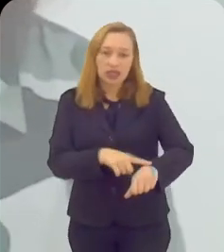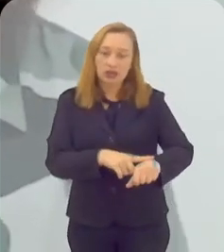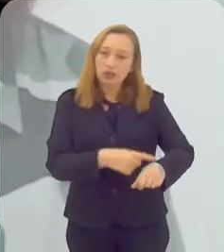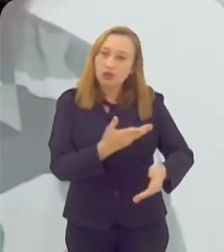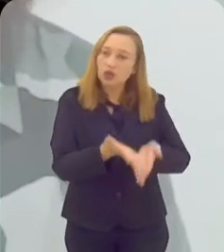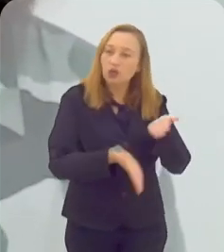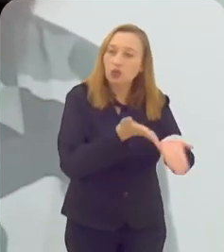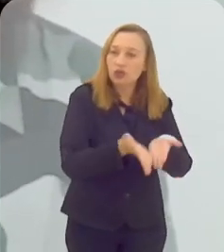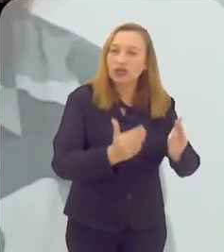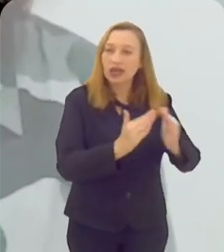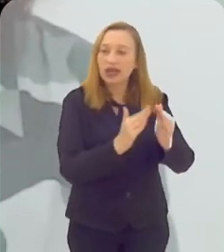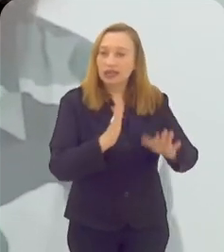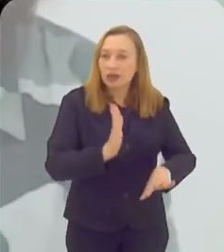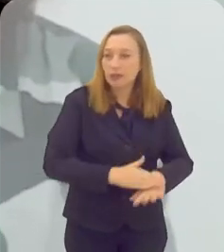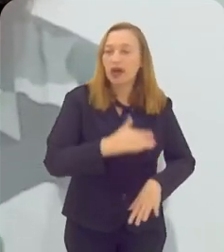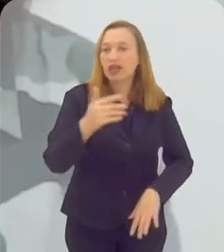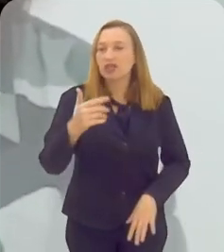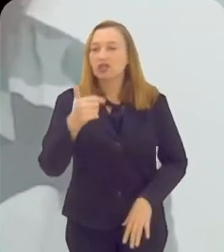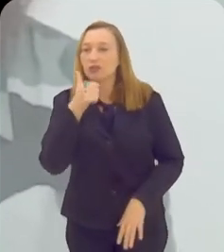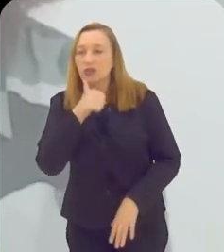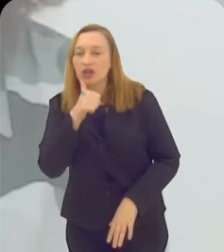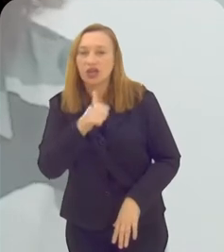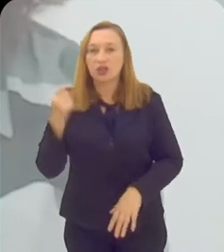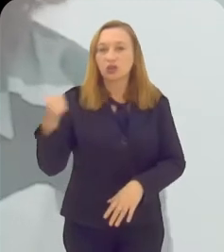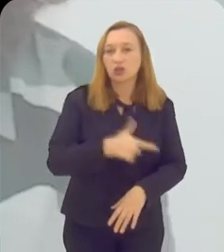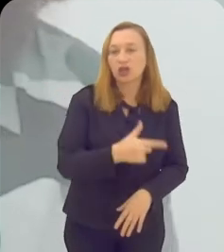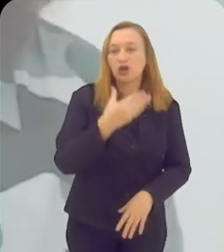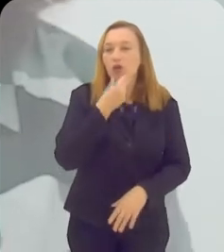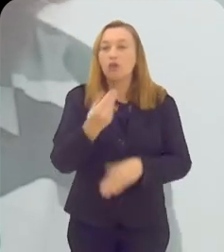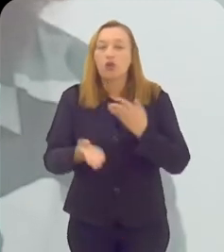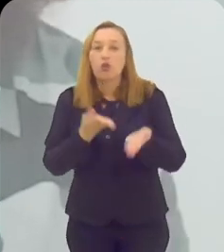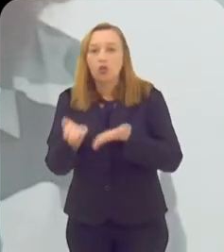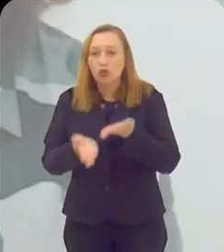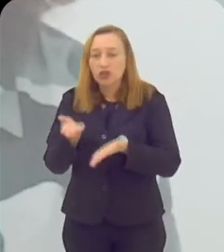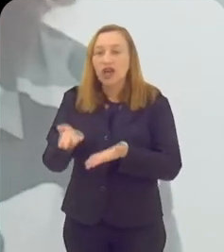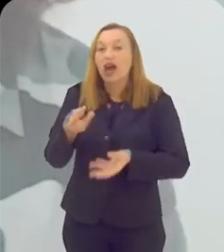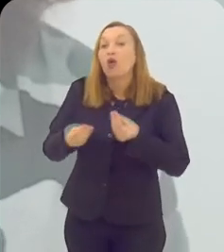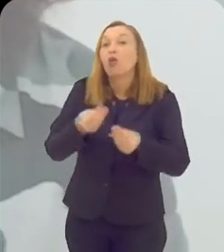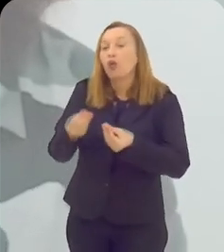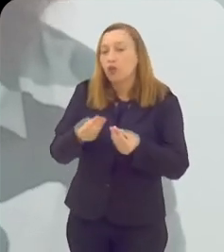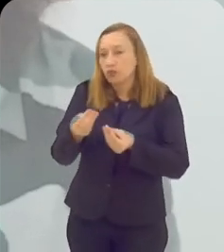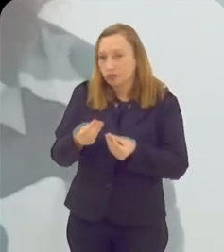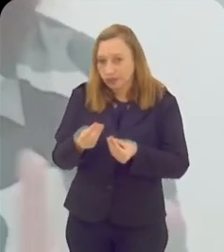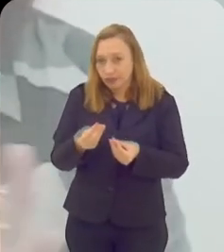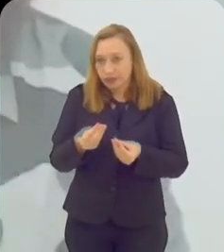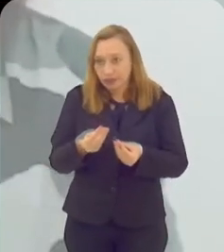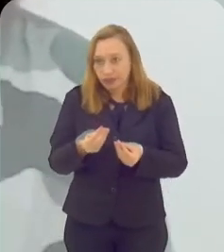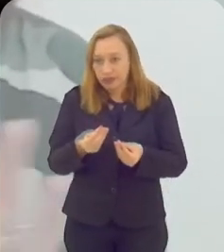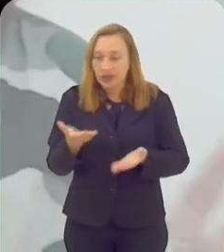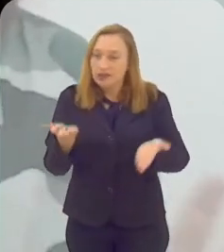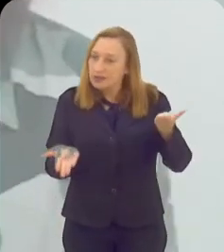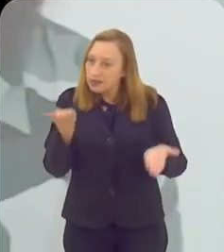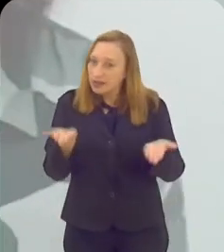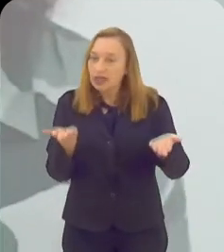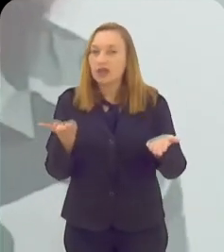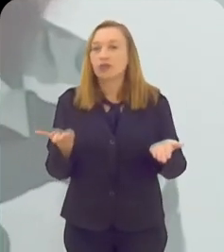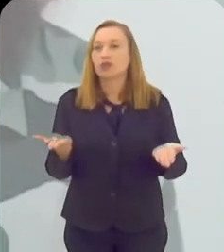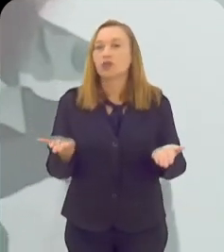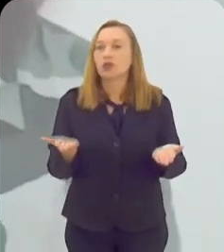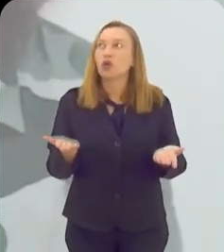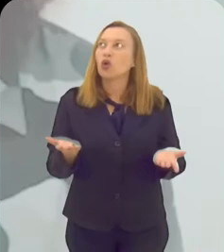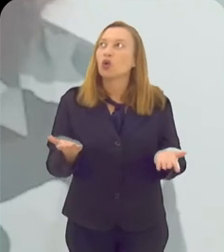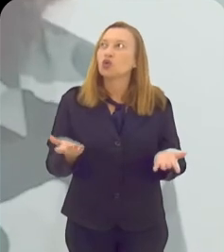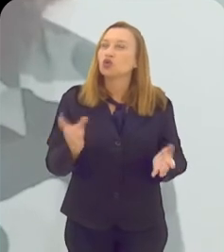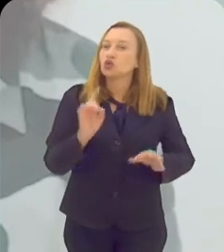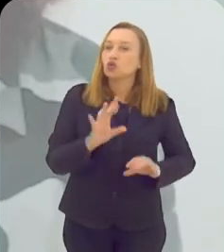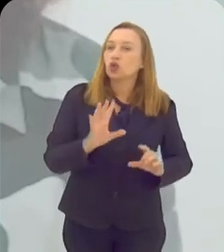tempo dedicado à casa pelas mulheres é muito mais alto do que pelos homens. Como tratar isso também de uma maneira a gerar esse equilíbrio,